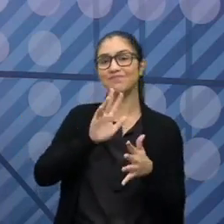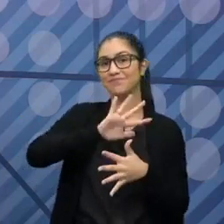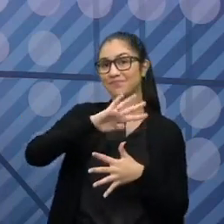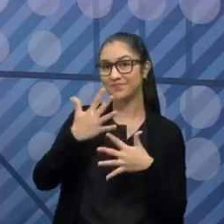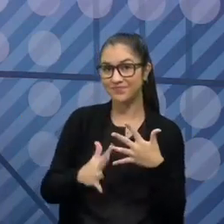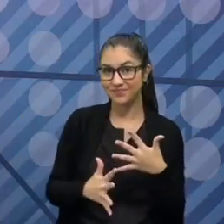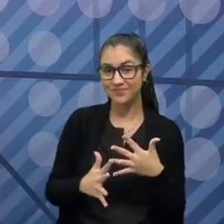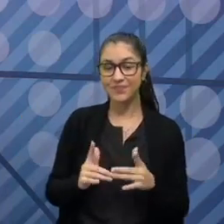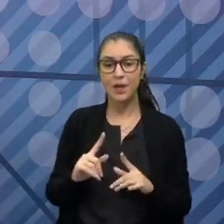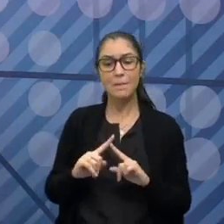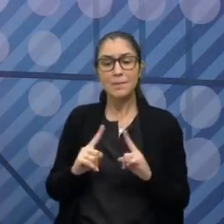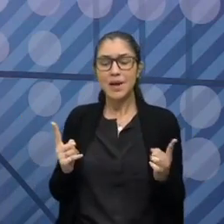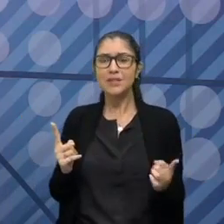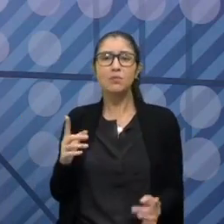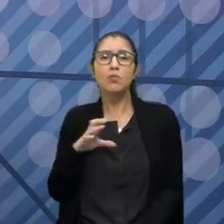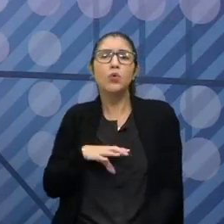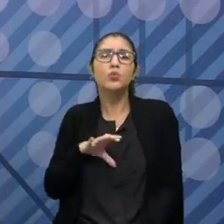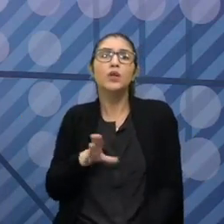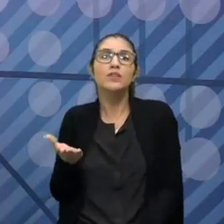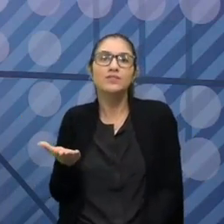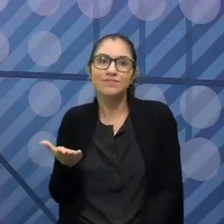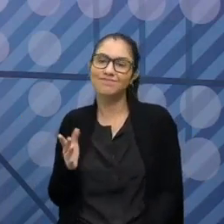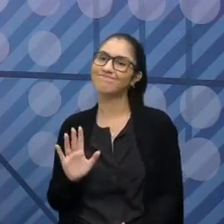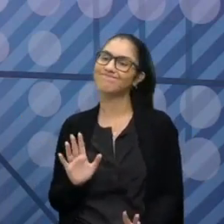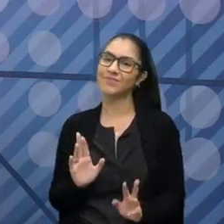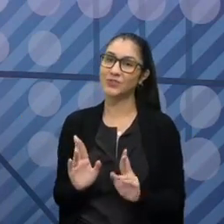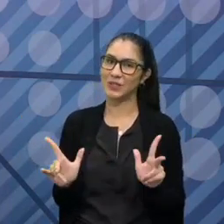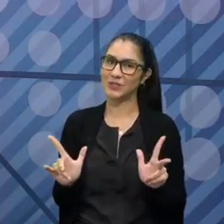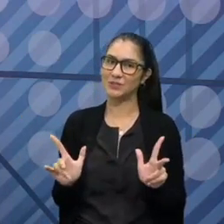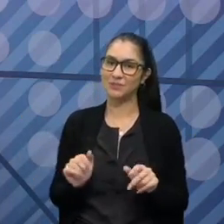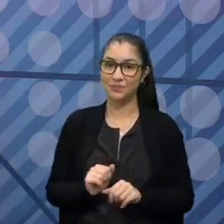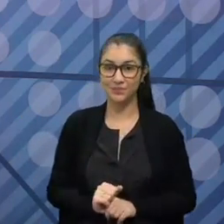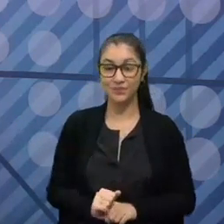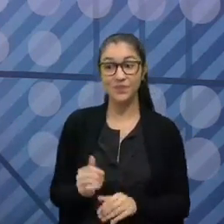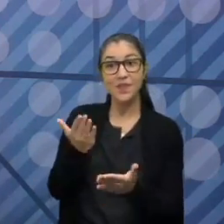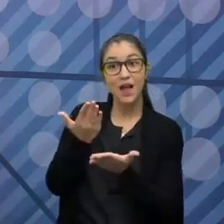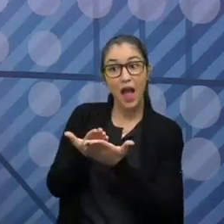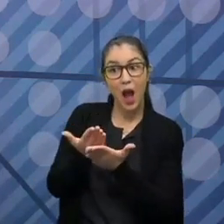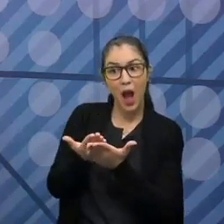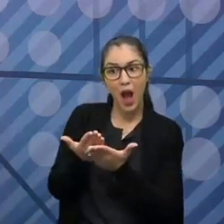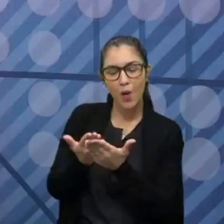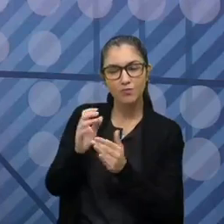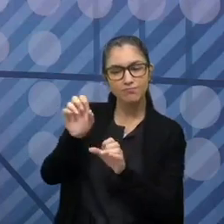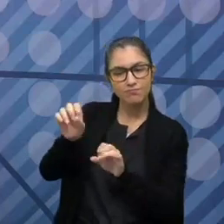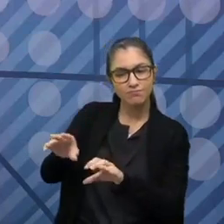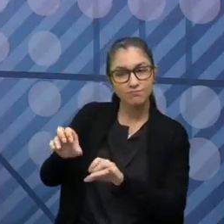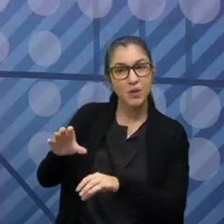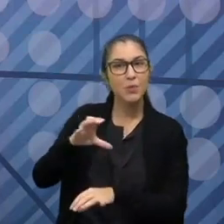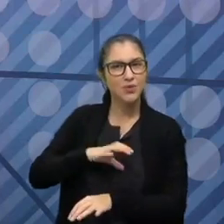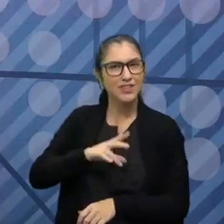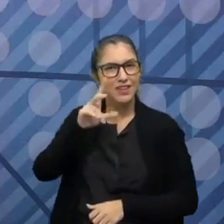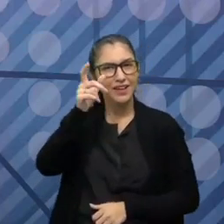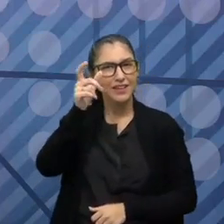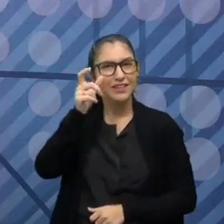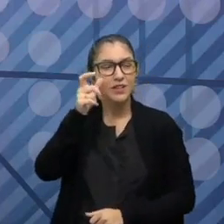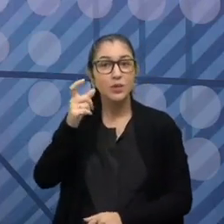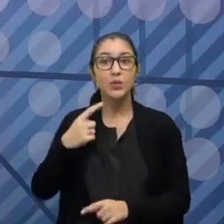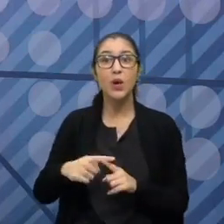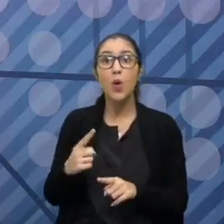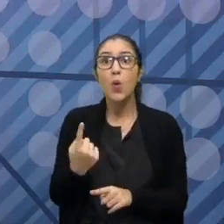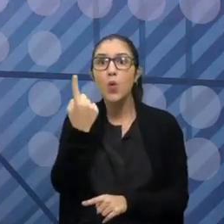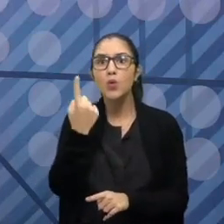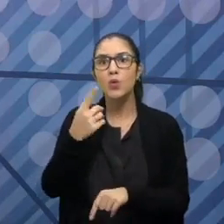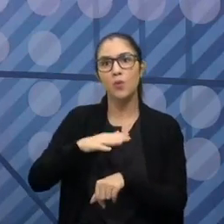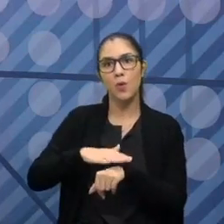sinais. Professor, e o português? Ah, aí é diferente. Na aula de português, e é interessante que é o único momento